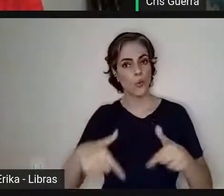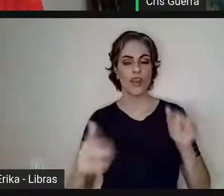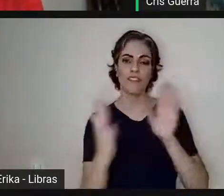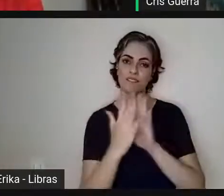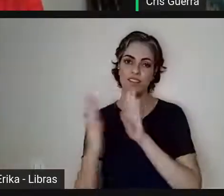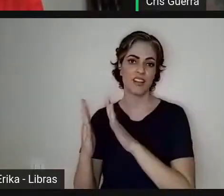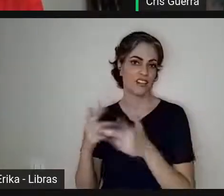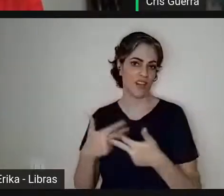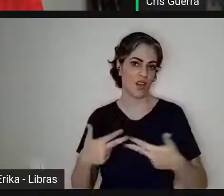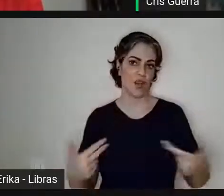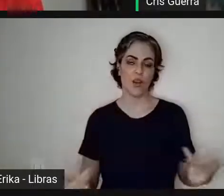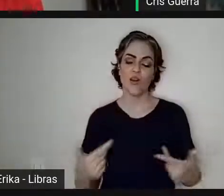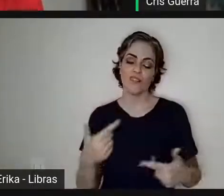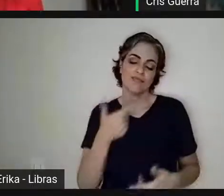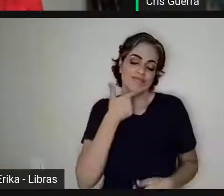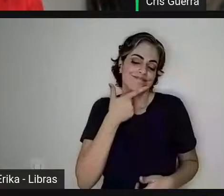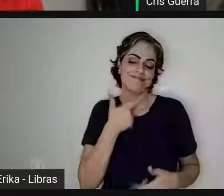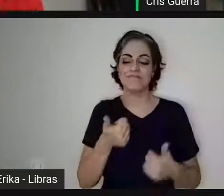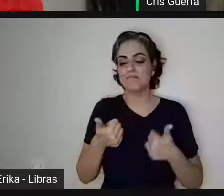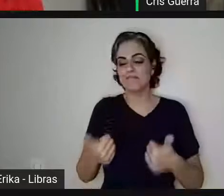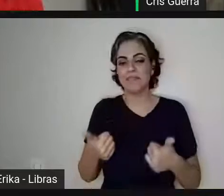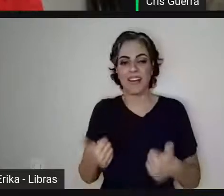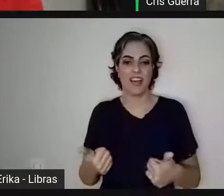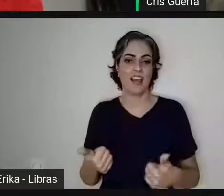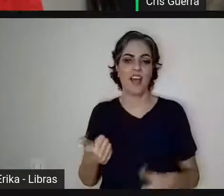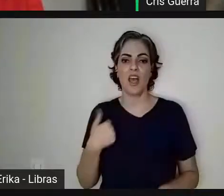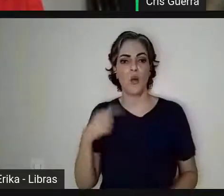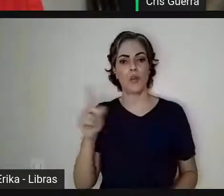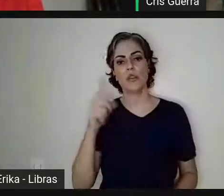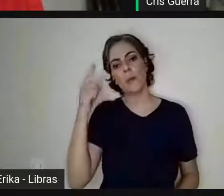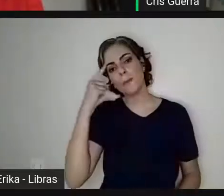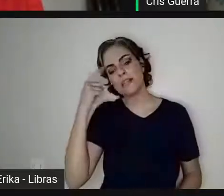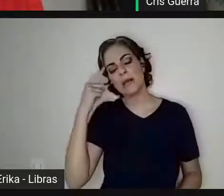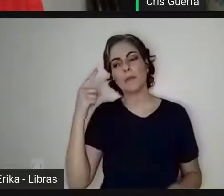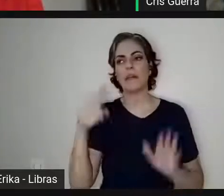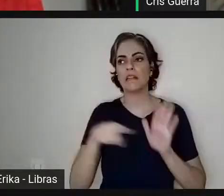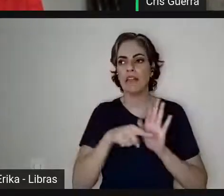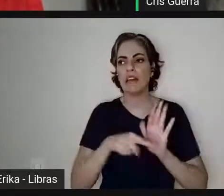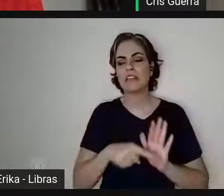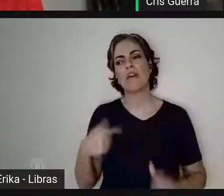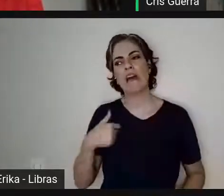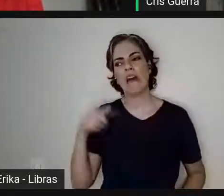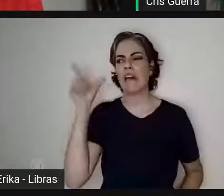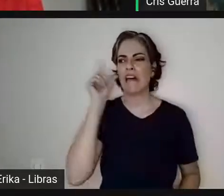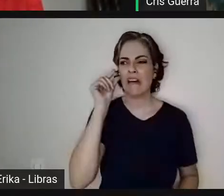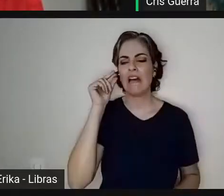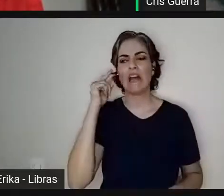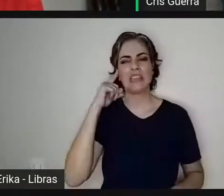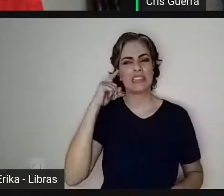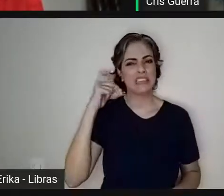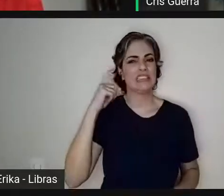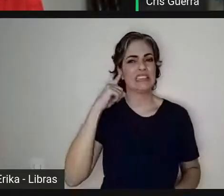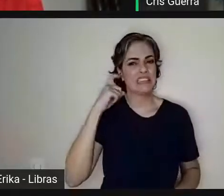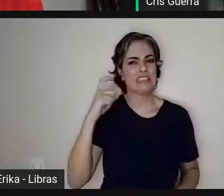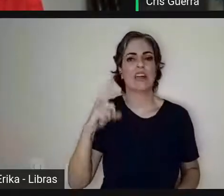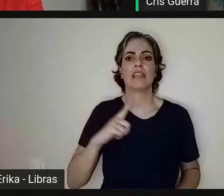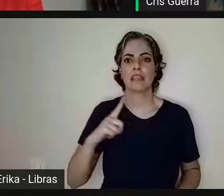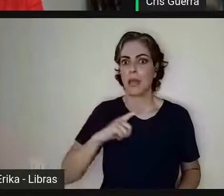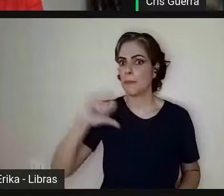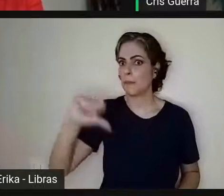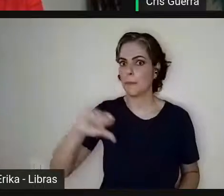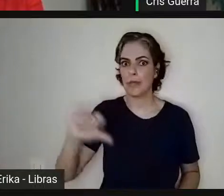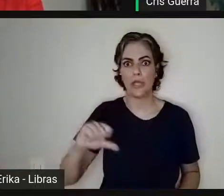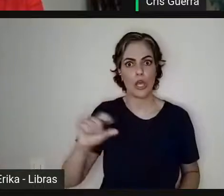maneira mais bem-humorada, né? Eu não vou ficar olhando para a minha falta de audição e nem para o zumbido que eu tenho, porque o pior que a falta de audição